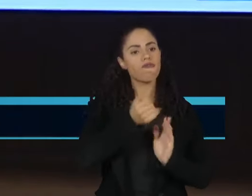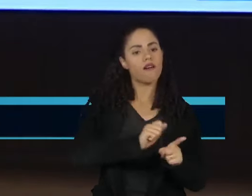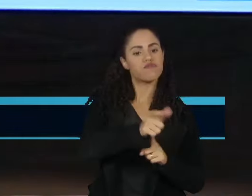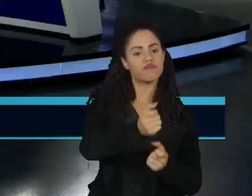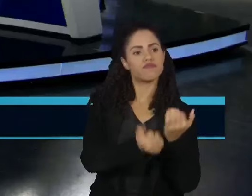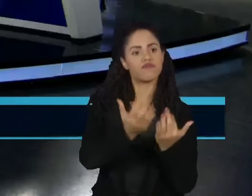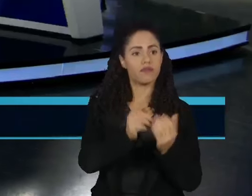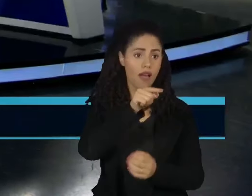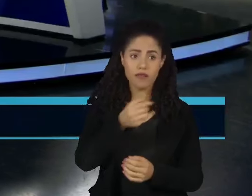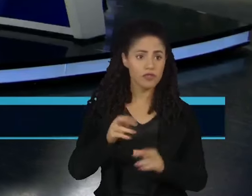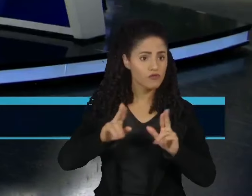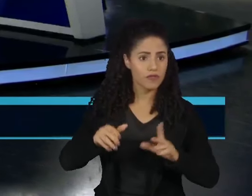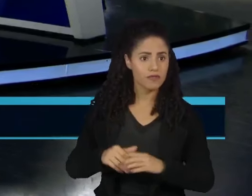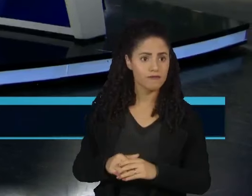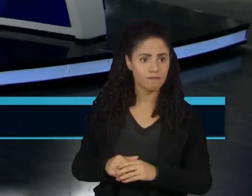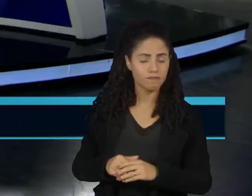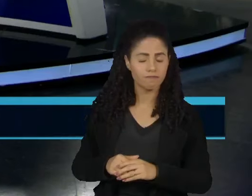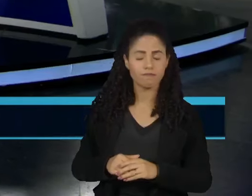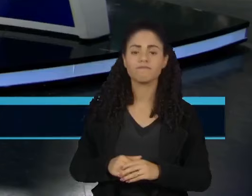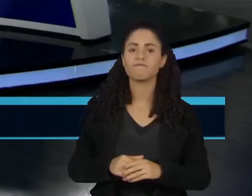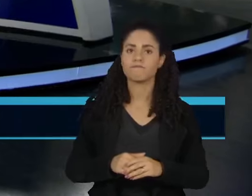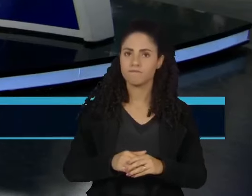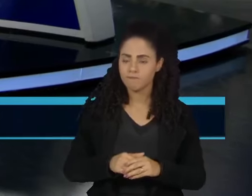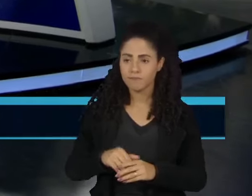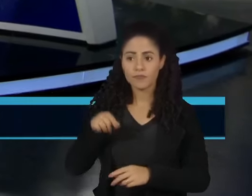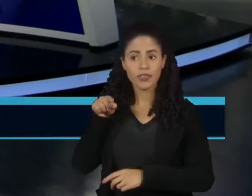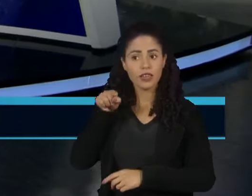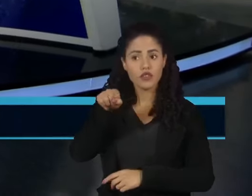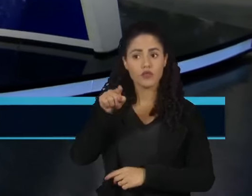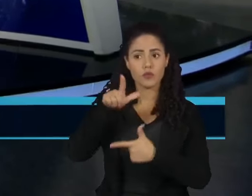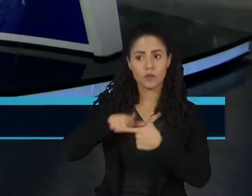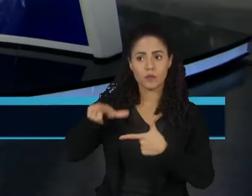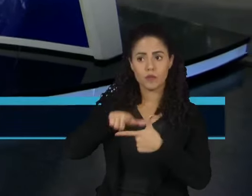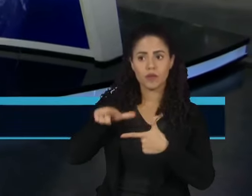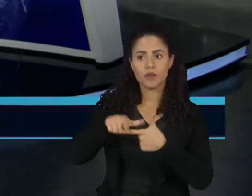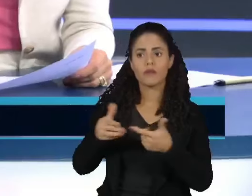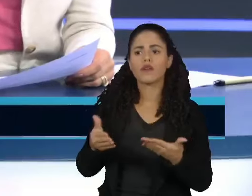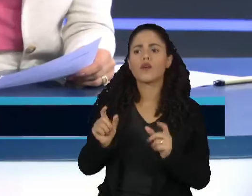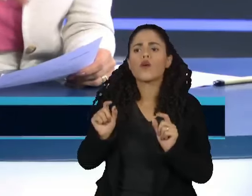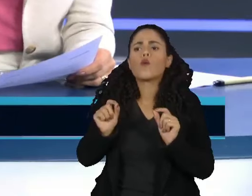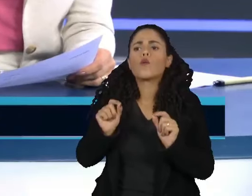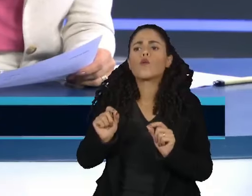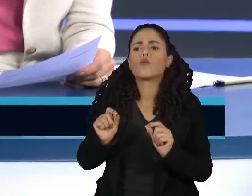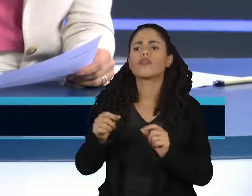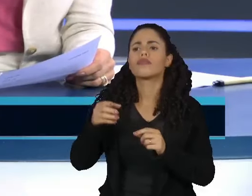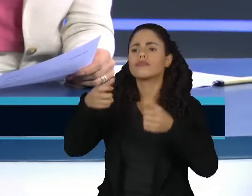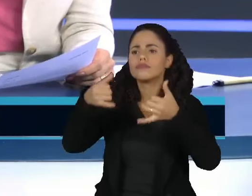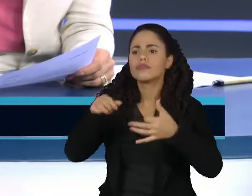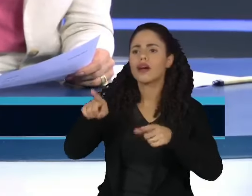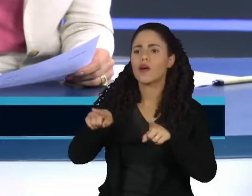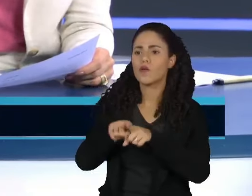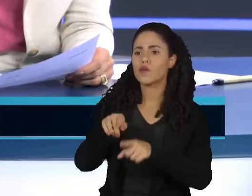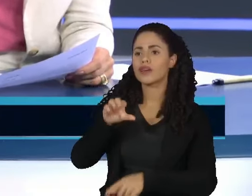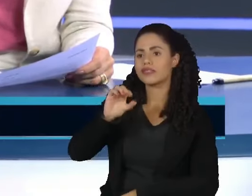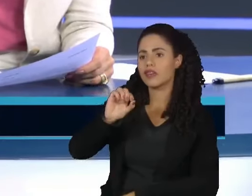problema. Bom, Mariana, diante desse cenário alarmante, o que justificaria o Congresso ter destinado somente